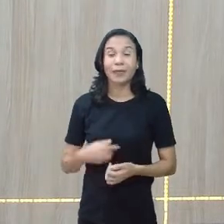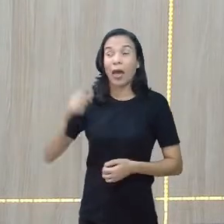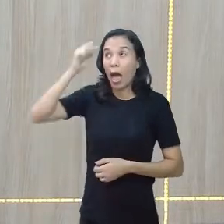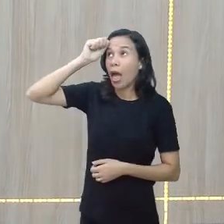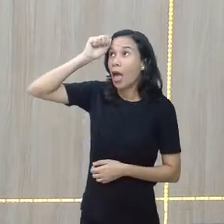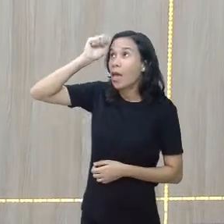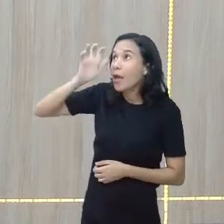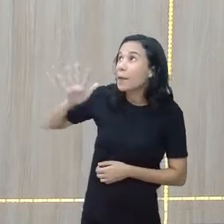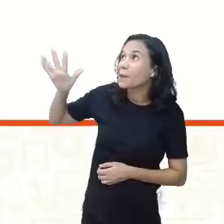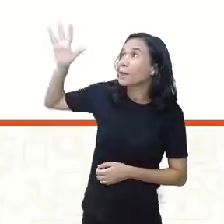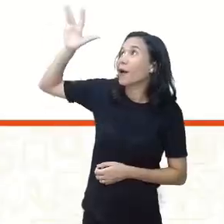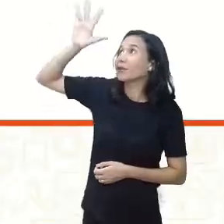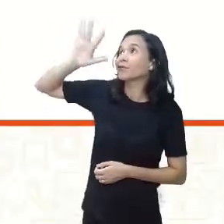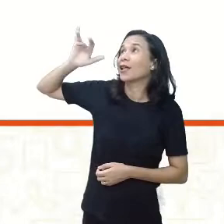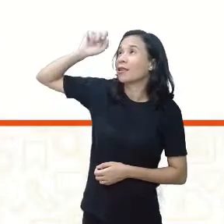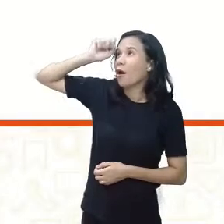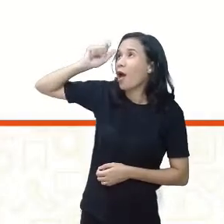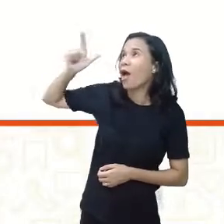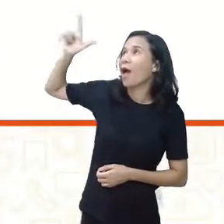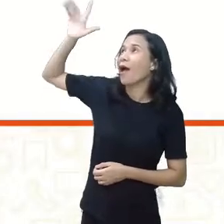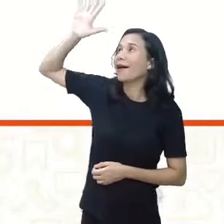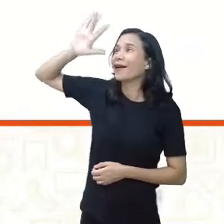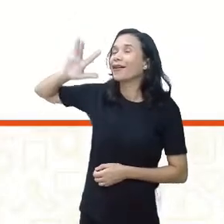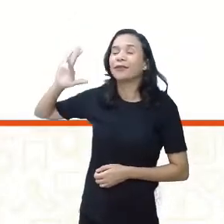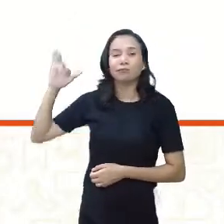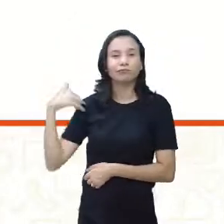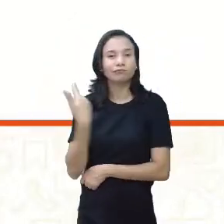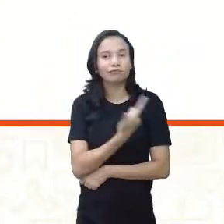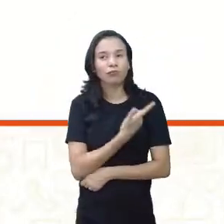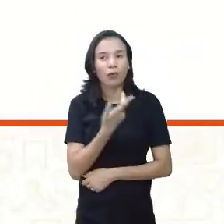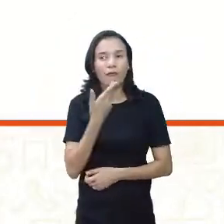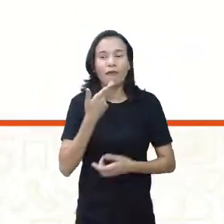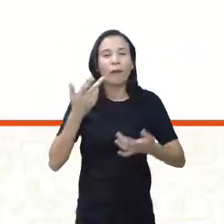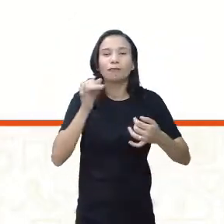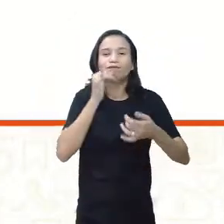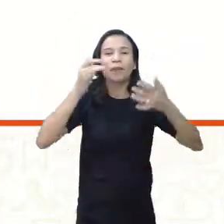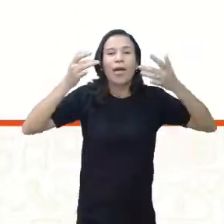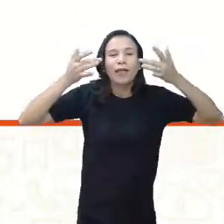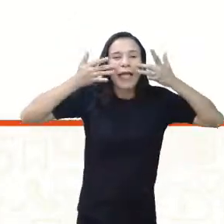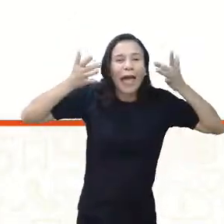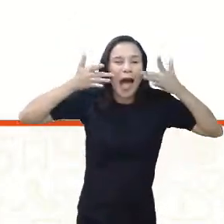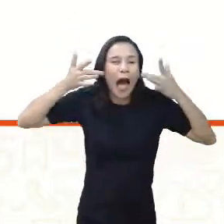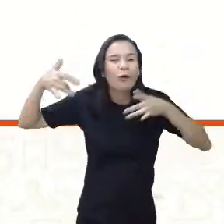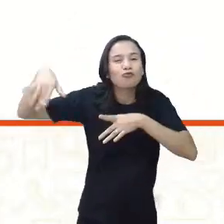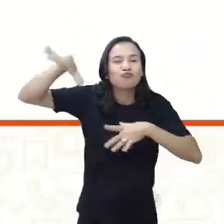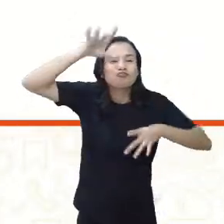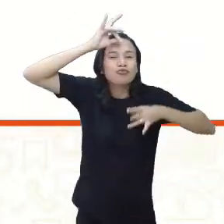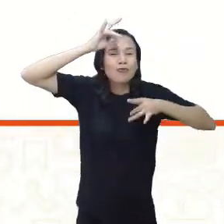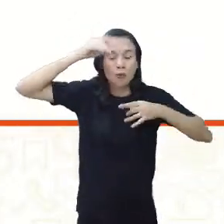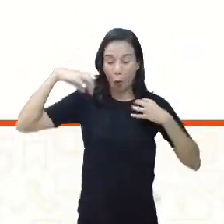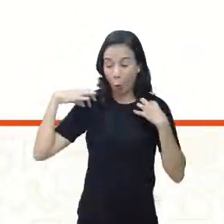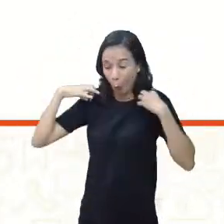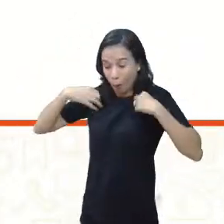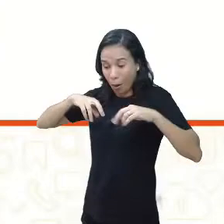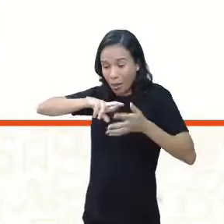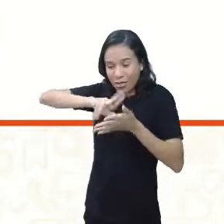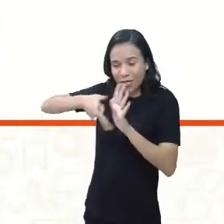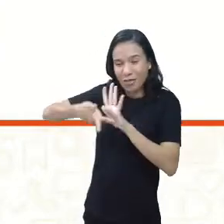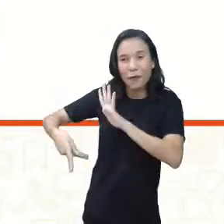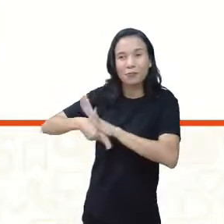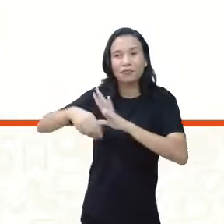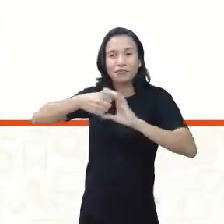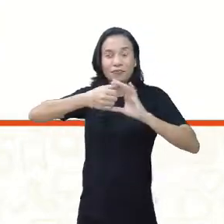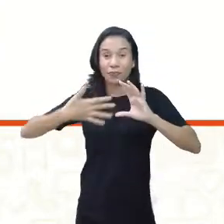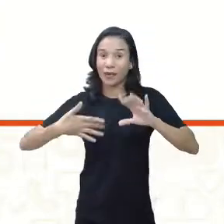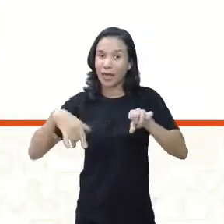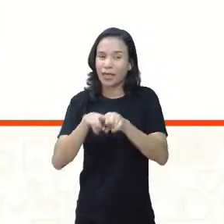A imaginação, né? Quando a gente trabalha com encenações, quando a gente trabalha com fantasia, quando a gente trabalha